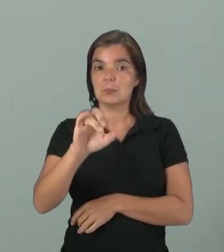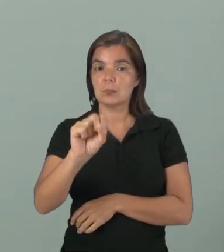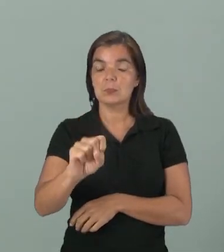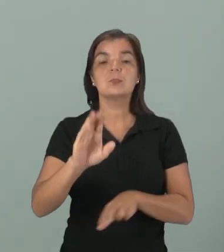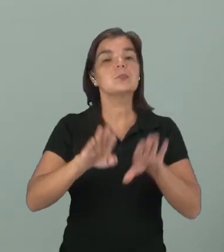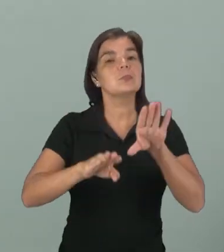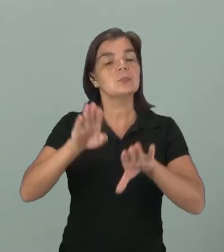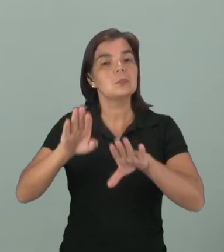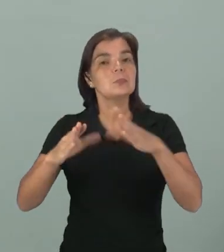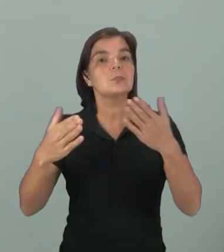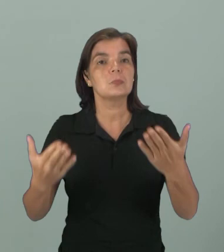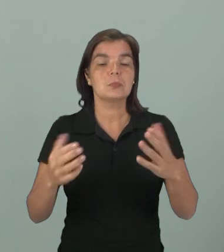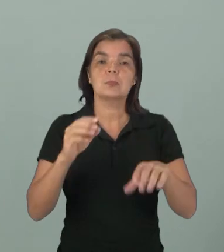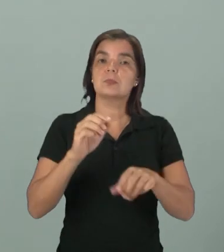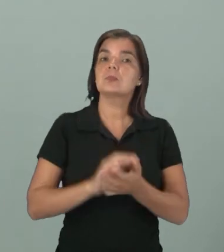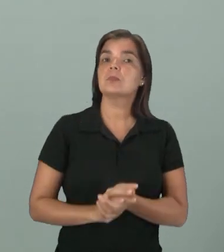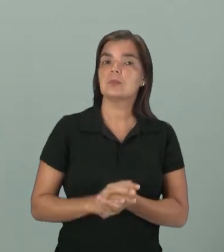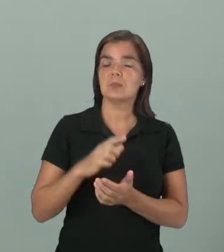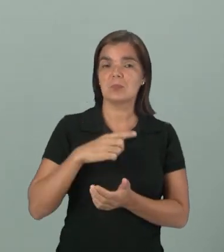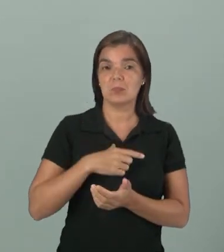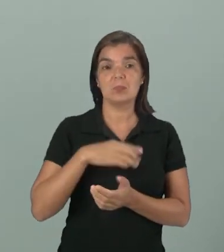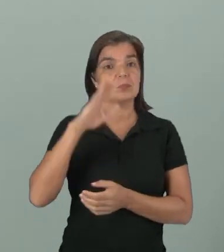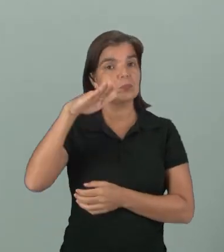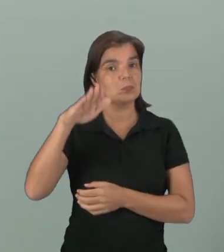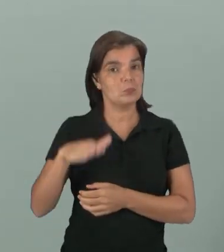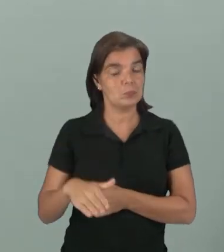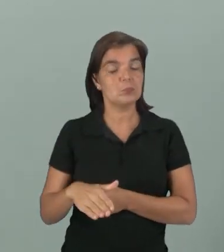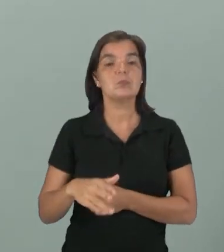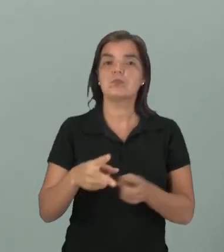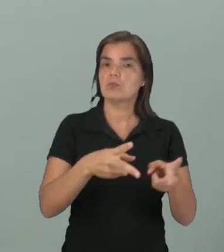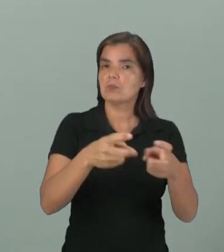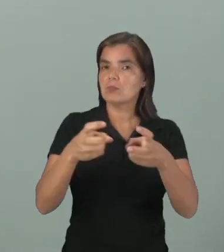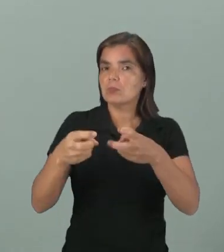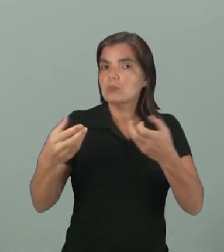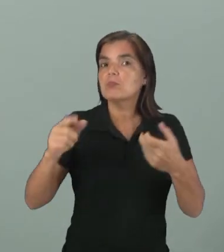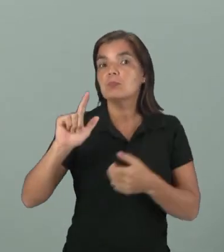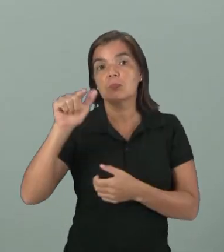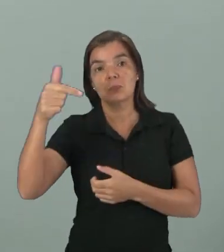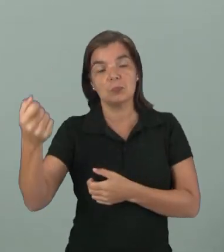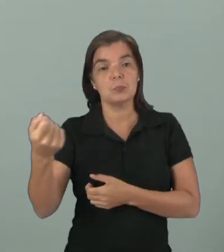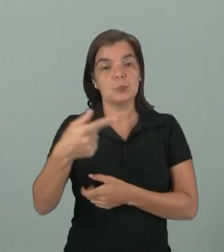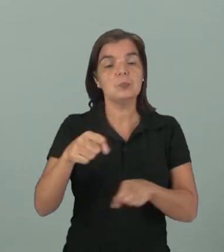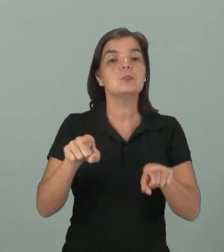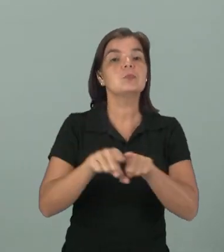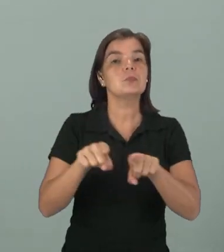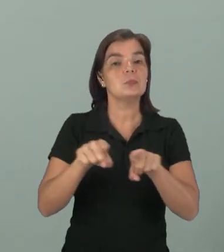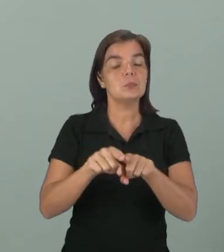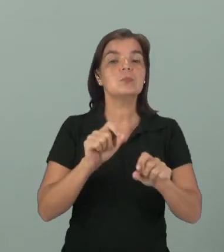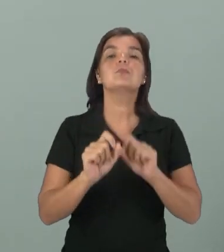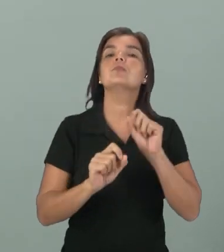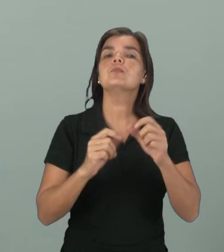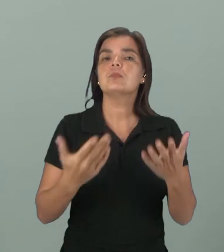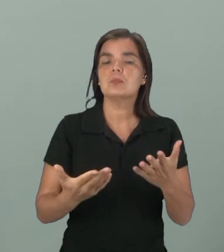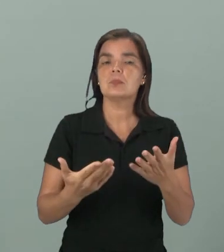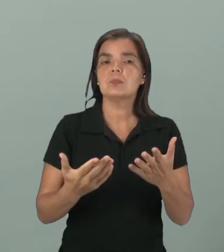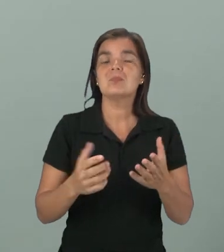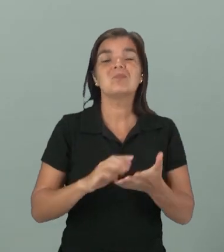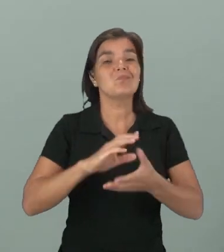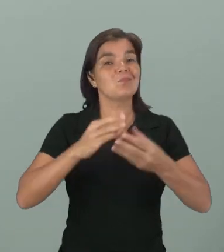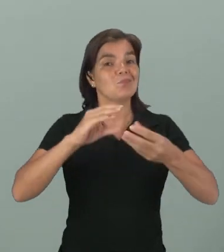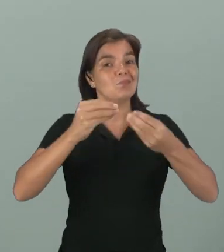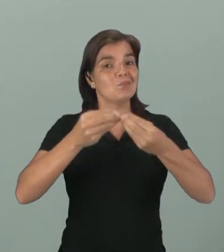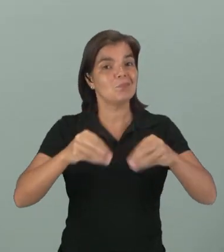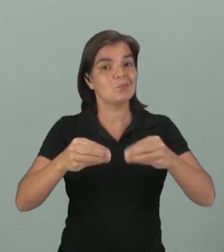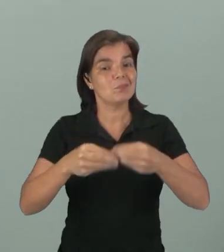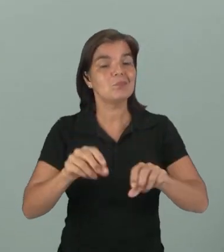fósseis, apesar de às vezes serem mais baratos de serem explorados do que outros, eles podem trazer muitos